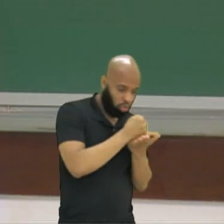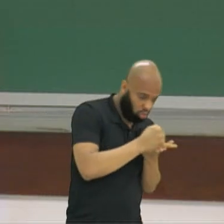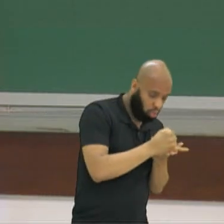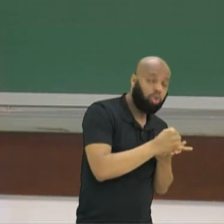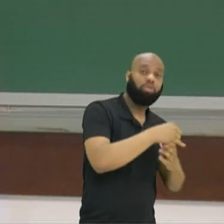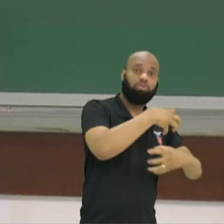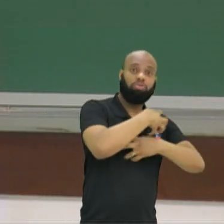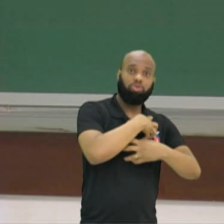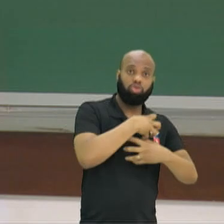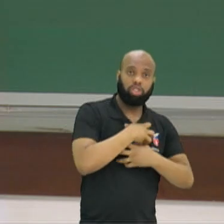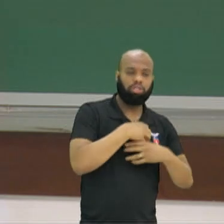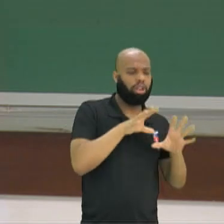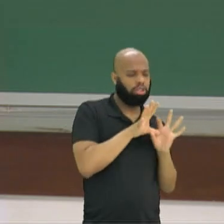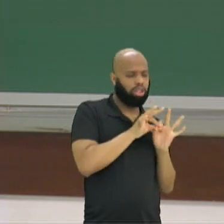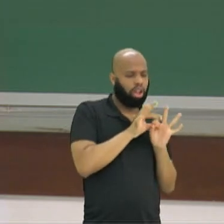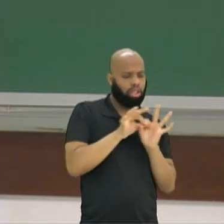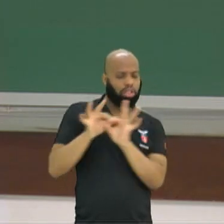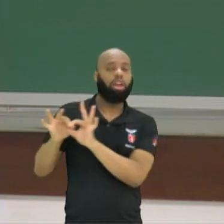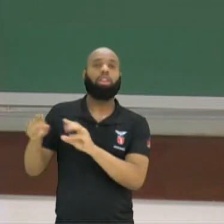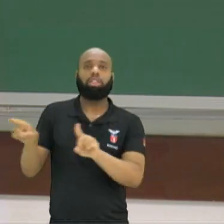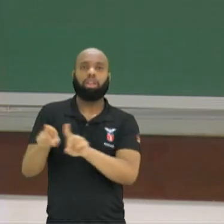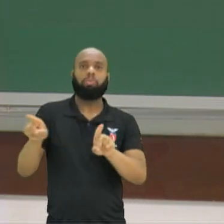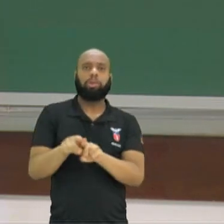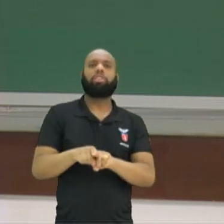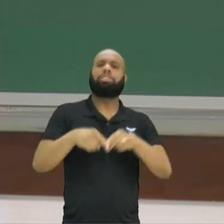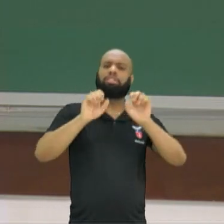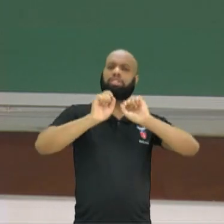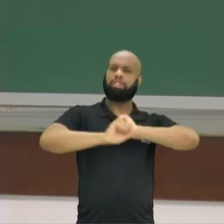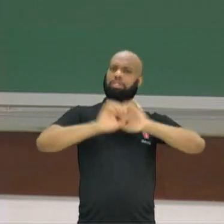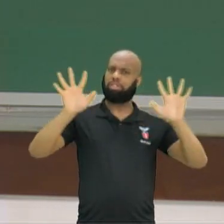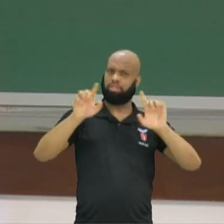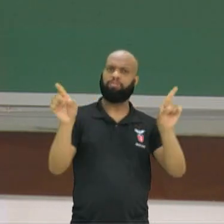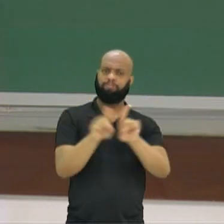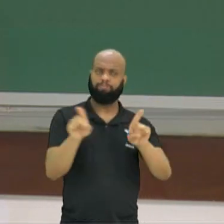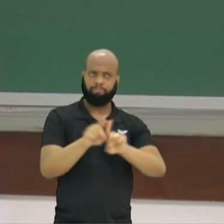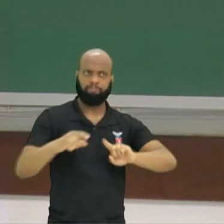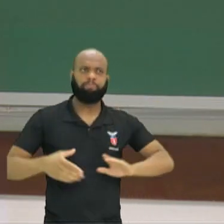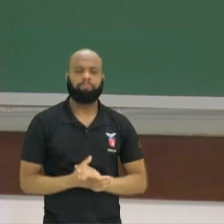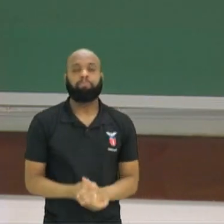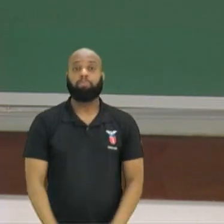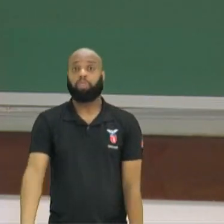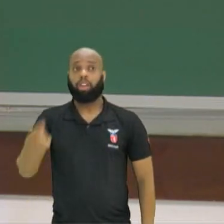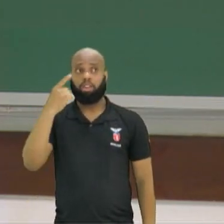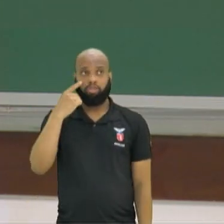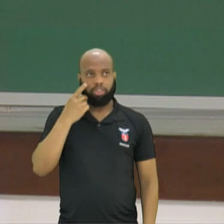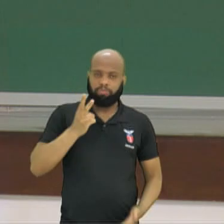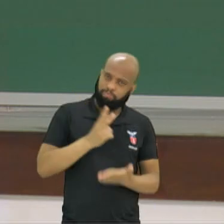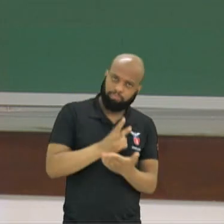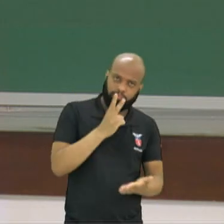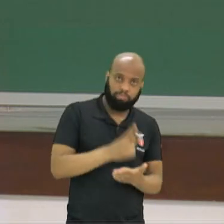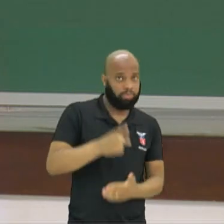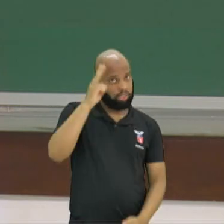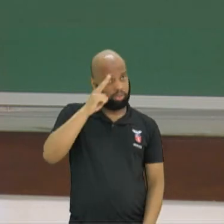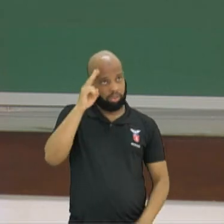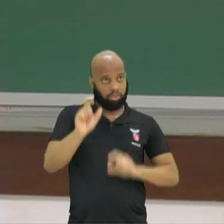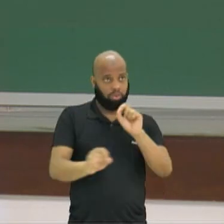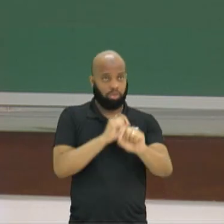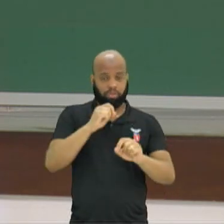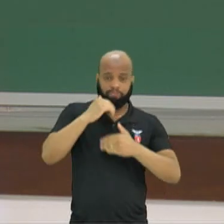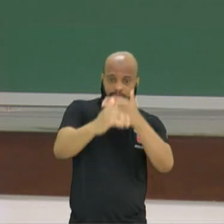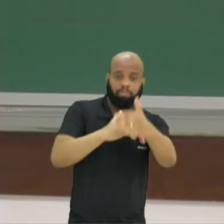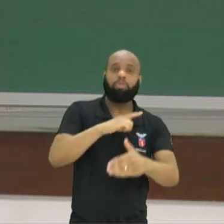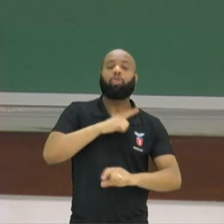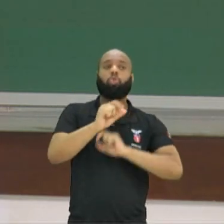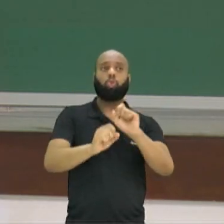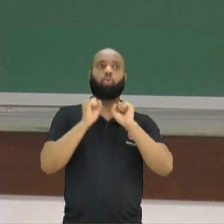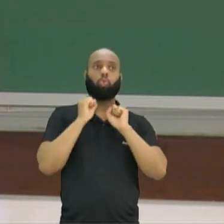de forma coerente e de forma coesa, beleza, pessoal? Olha só, ainda vamos relembrar o seguinte, que no nosso